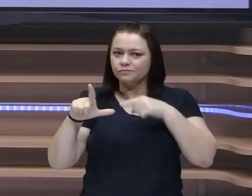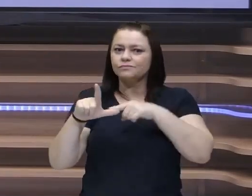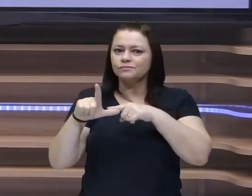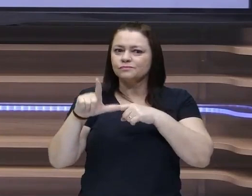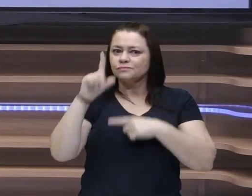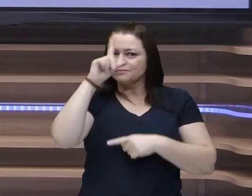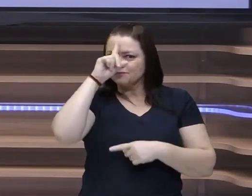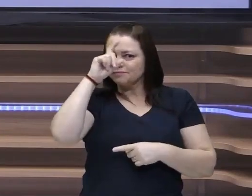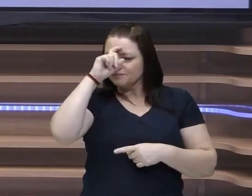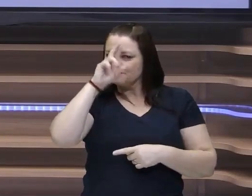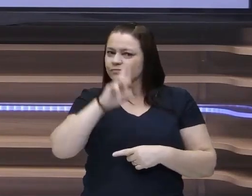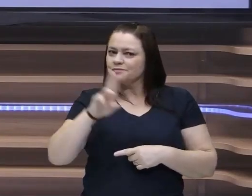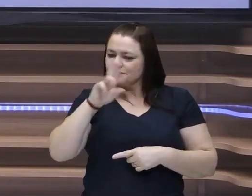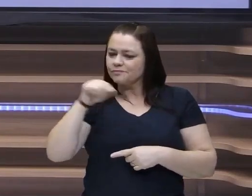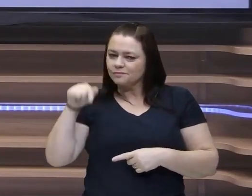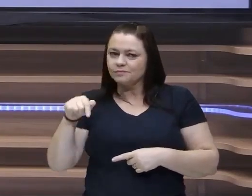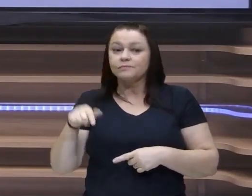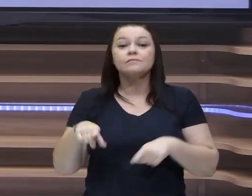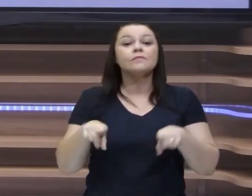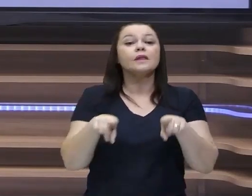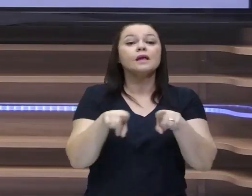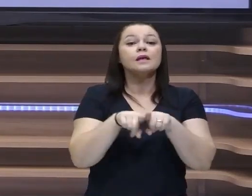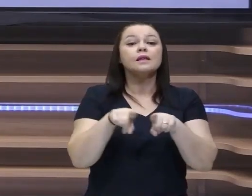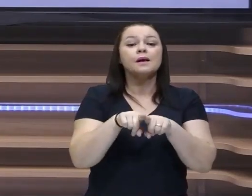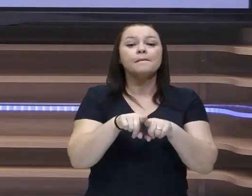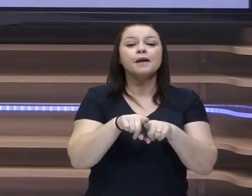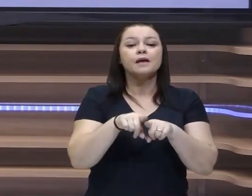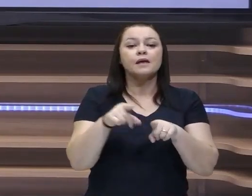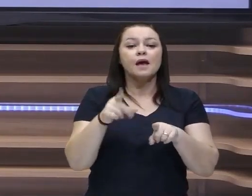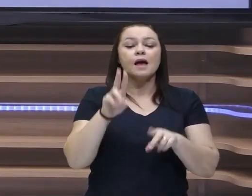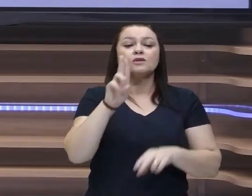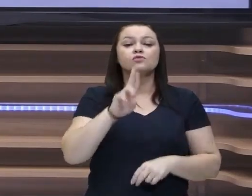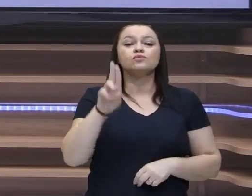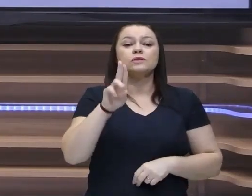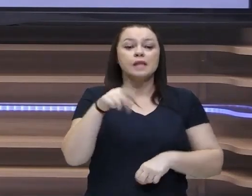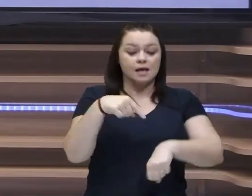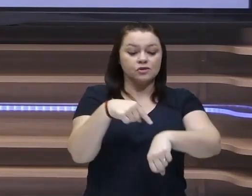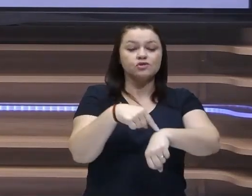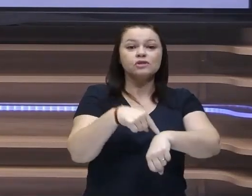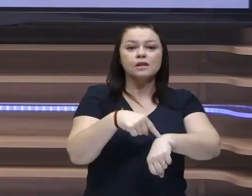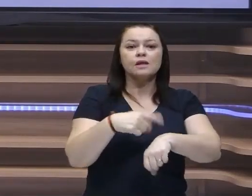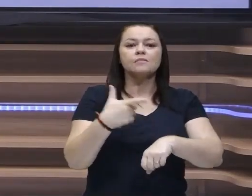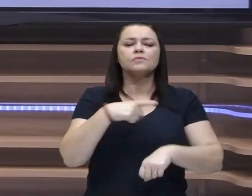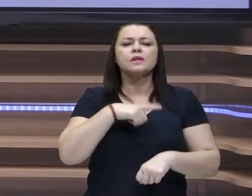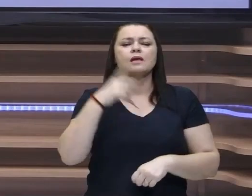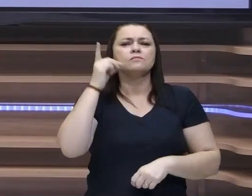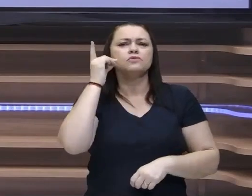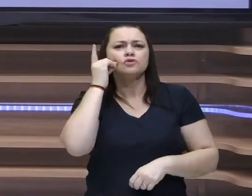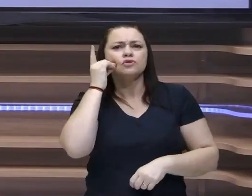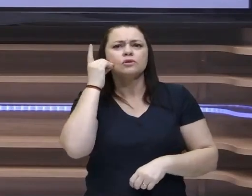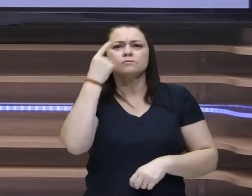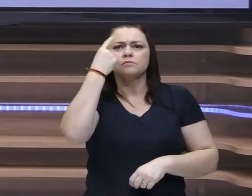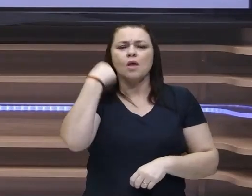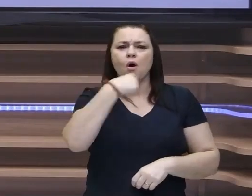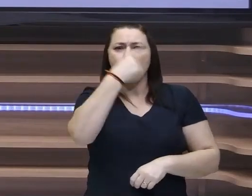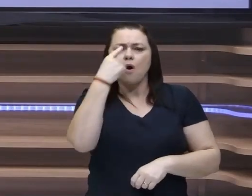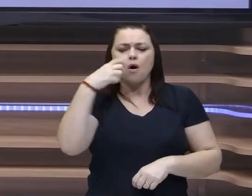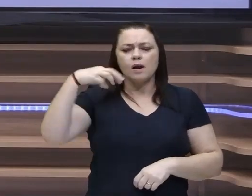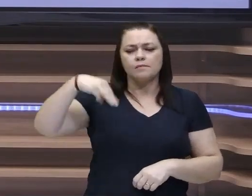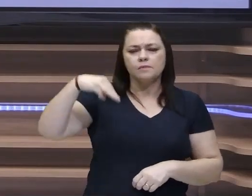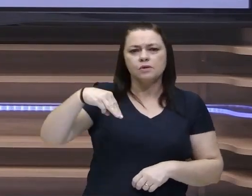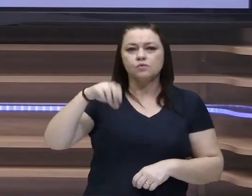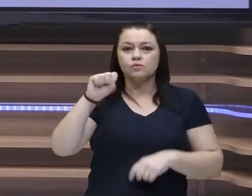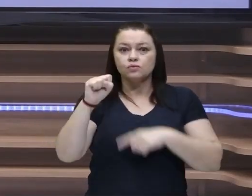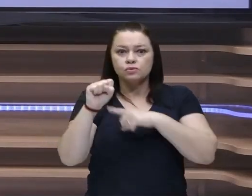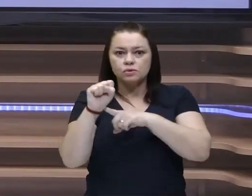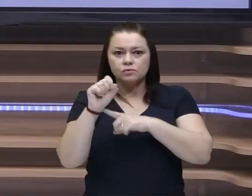quê? As unidades de tempo, nós vimos hoje, né? Quem são as unidades de tempo? Aquelas que envolvem dias, horas, minutos, segundos. Lembra do